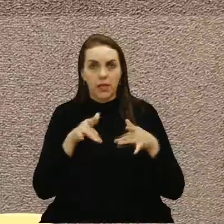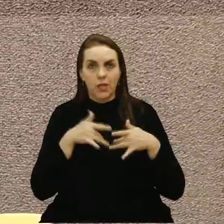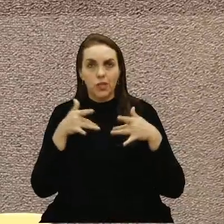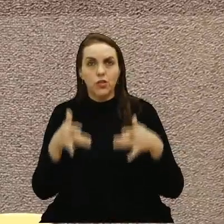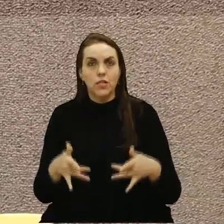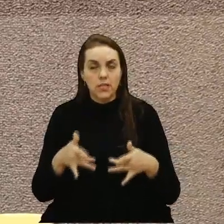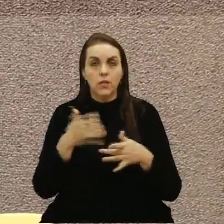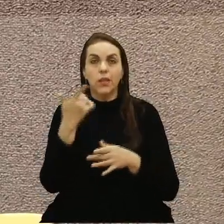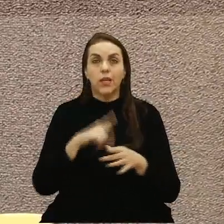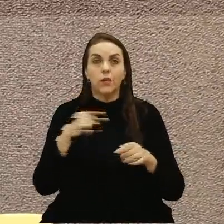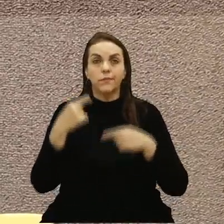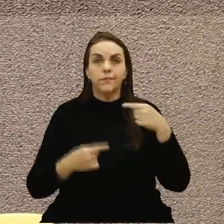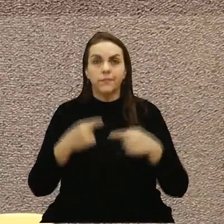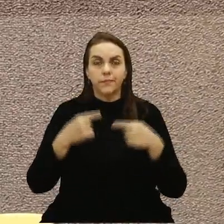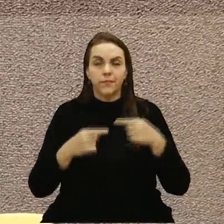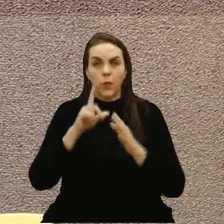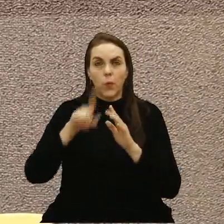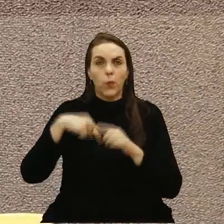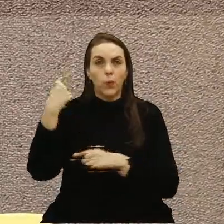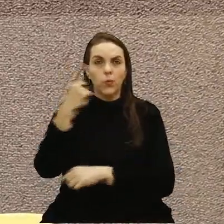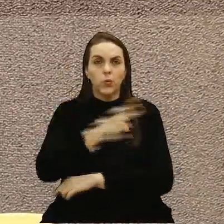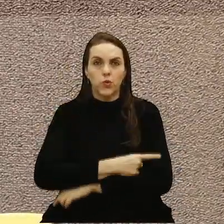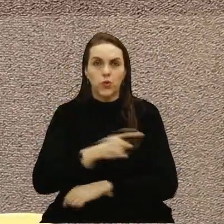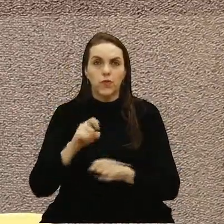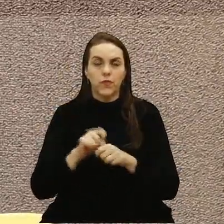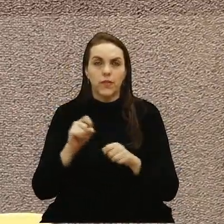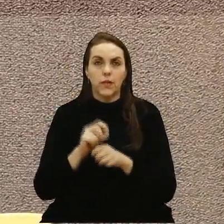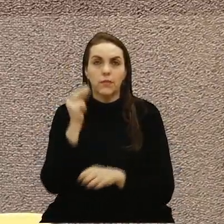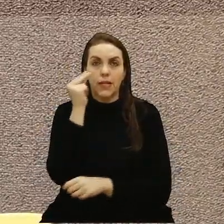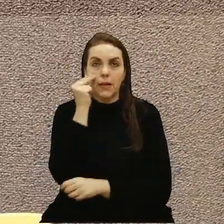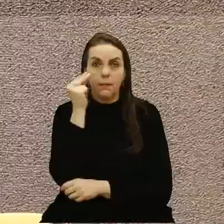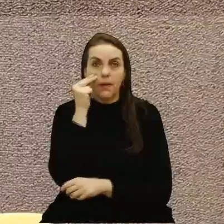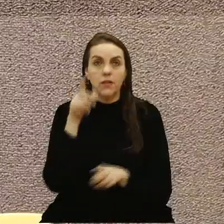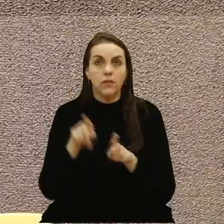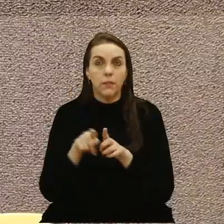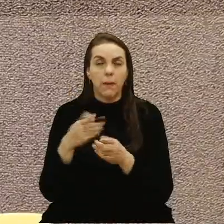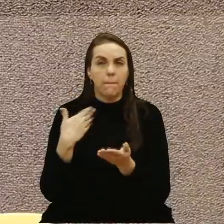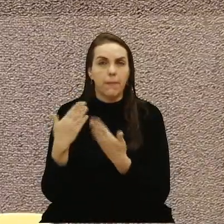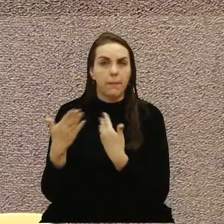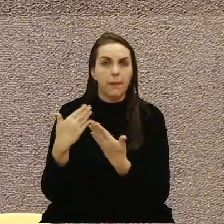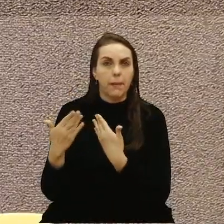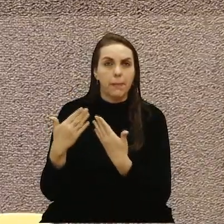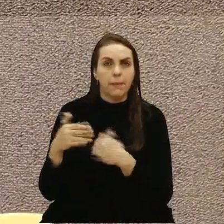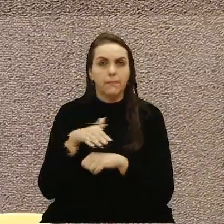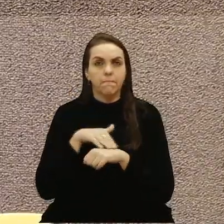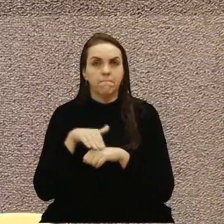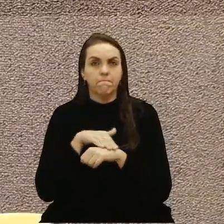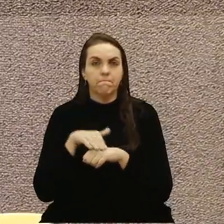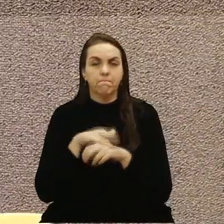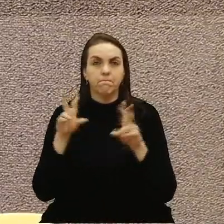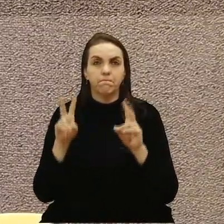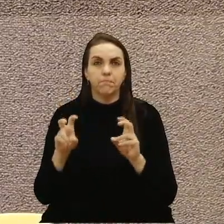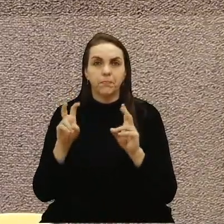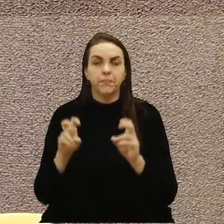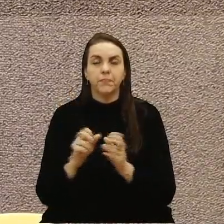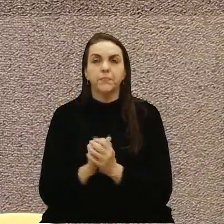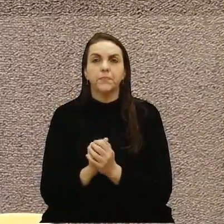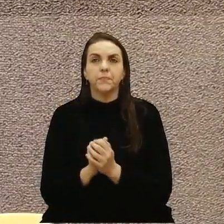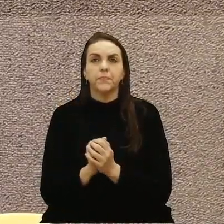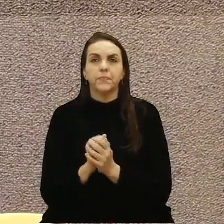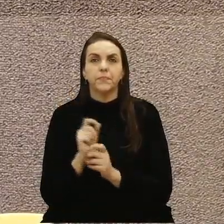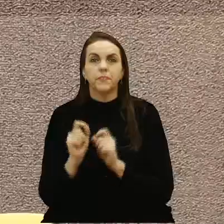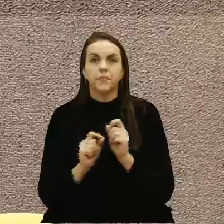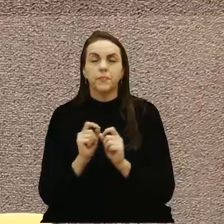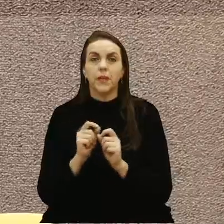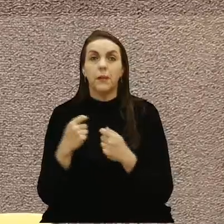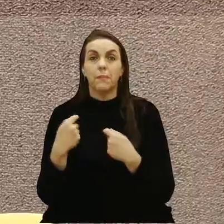uma discussão que a gente fez outro dia aqui com o vereador Libardi, também nós estávamos trocando uma ideia sobre isso, na questão que tem